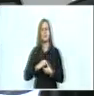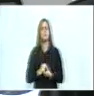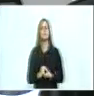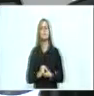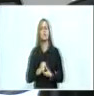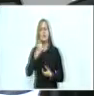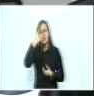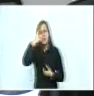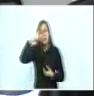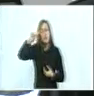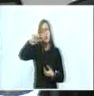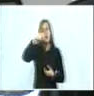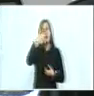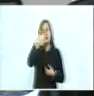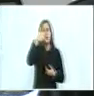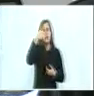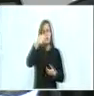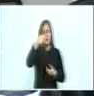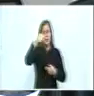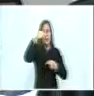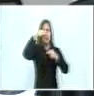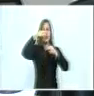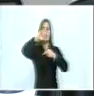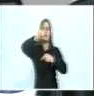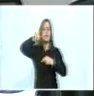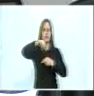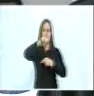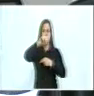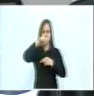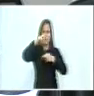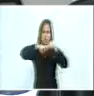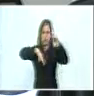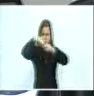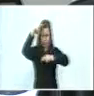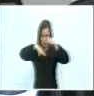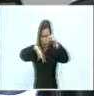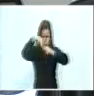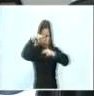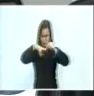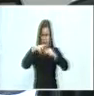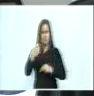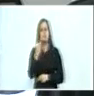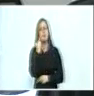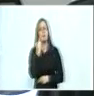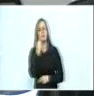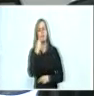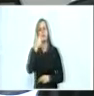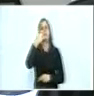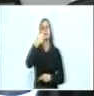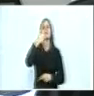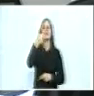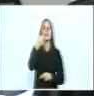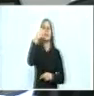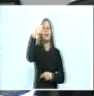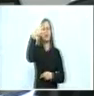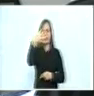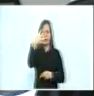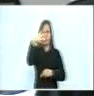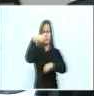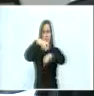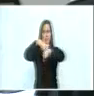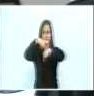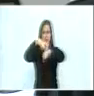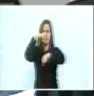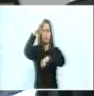No dia 17 de junho de 2016, sexta-feira, às 14h30, no plenário